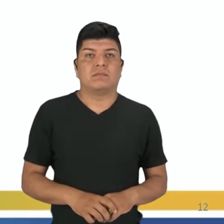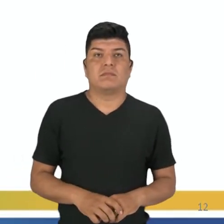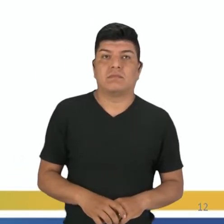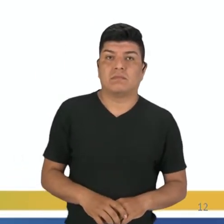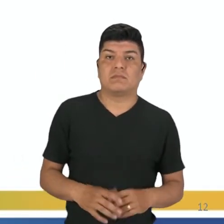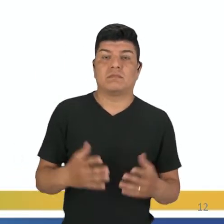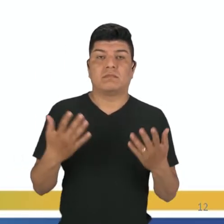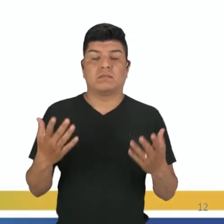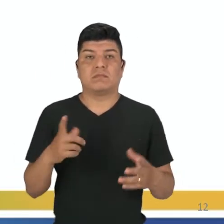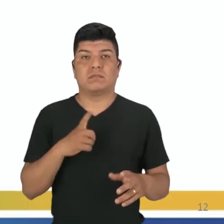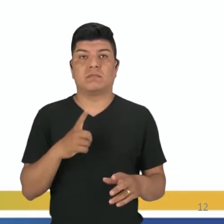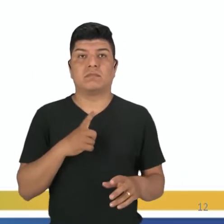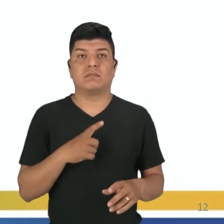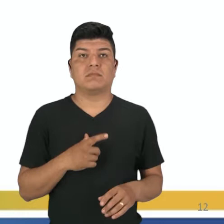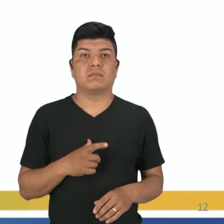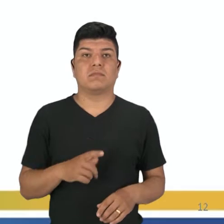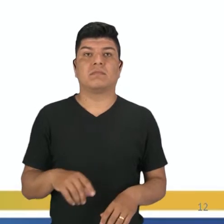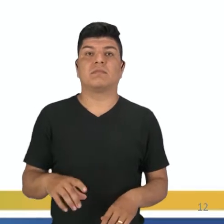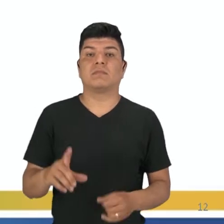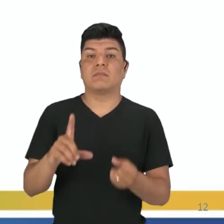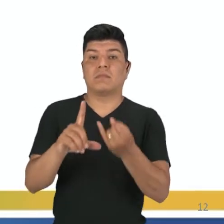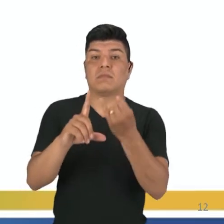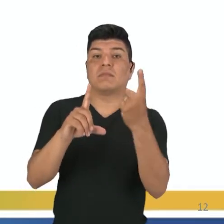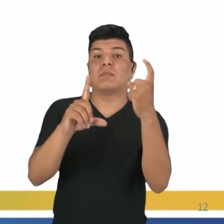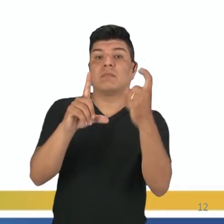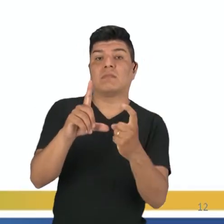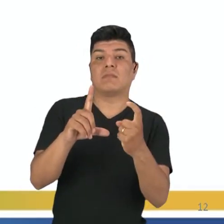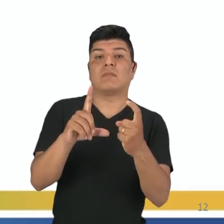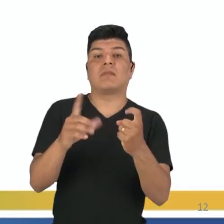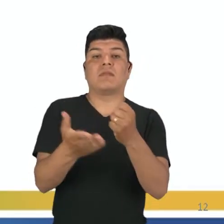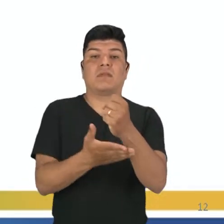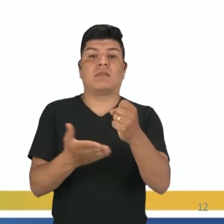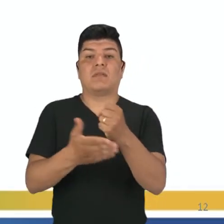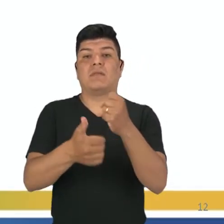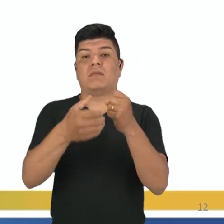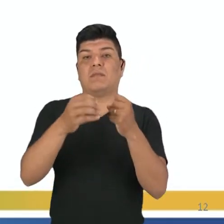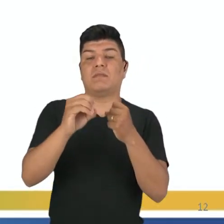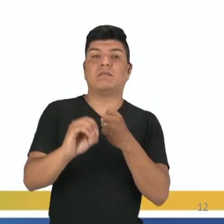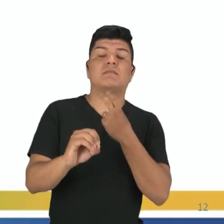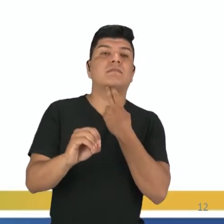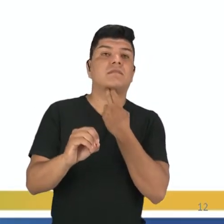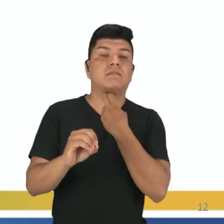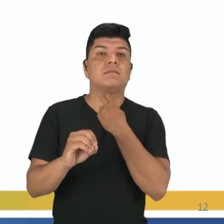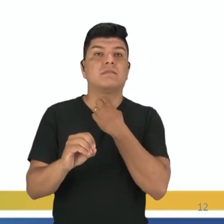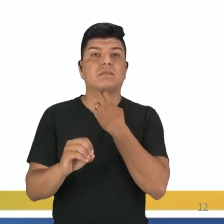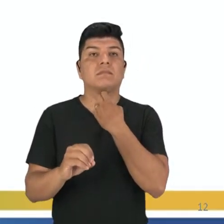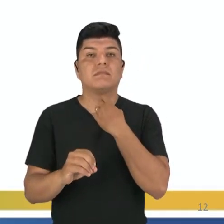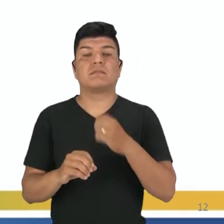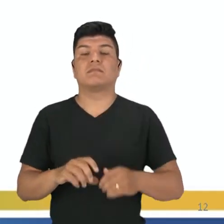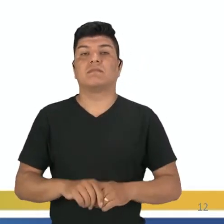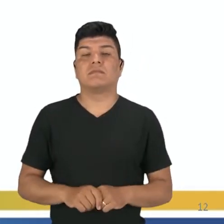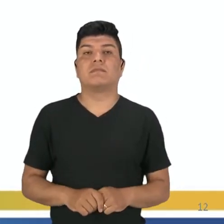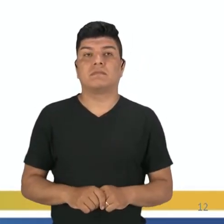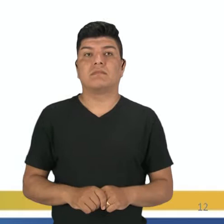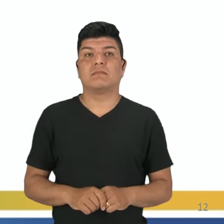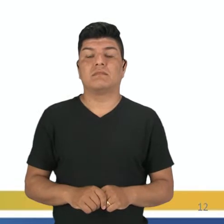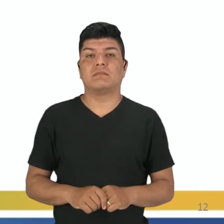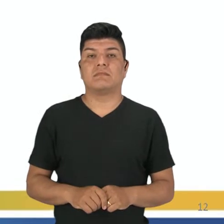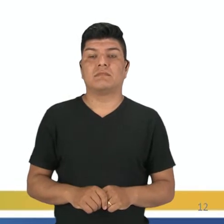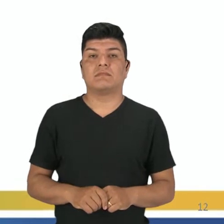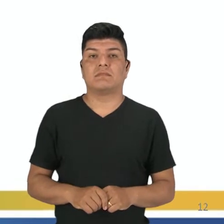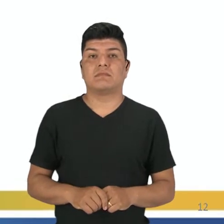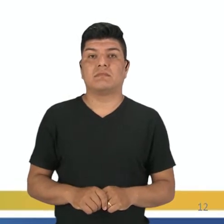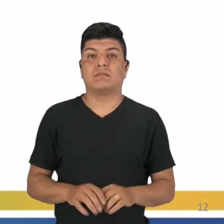definição aí de logaritmos decimais, qual é a diferença? A base é um 10, é um número 10, melhor dizendo, é o logaritmo